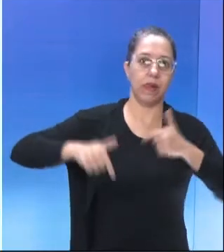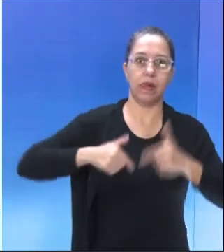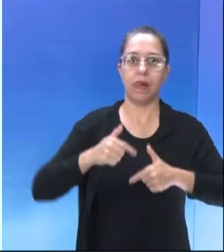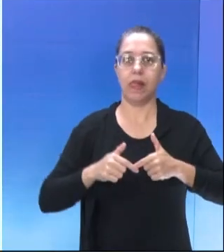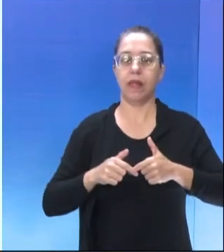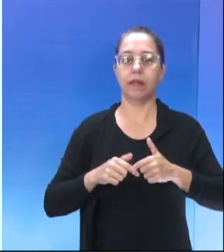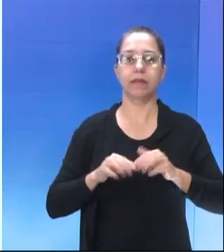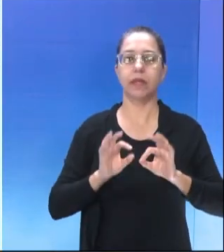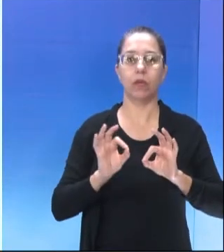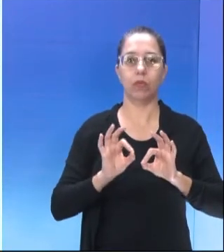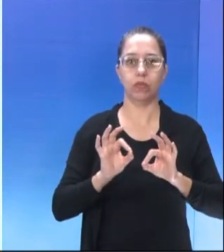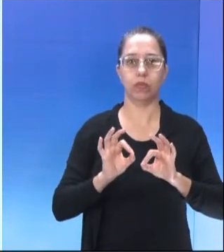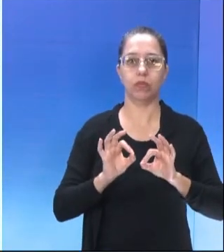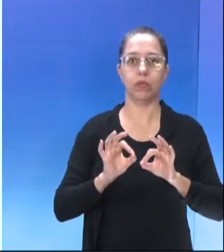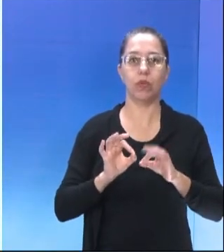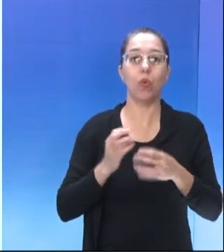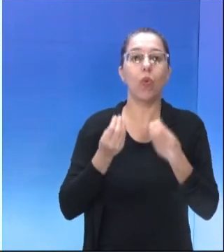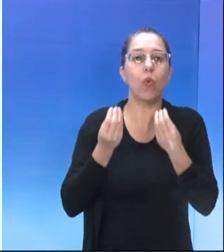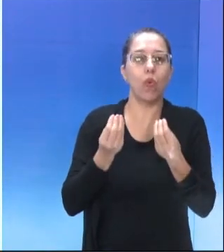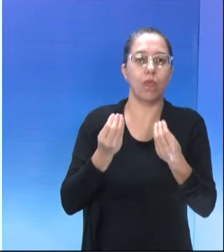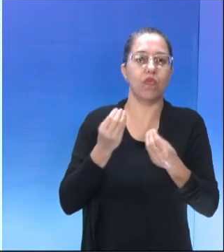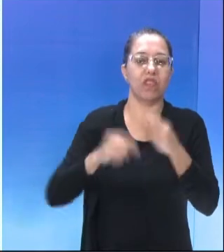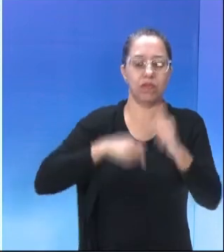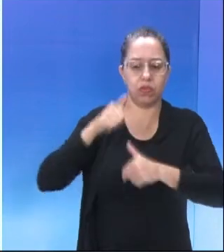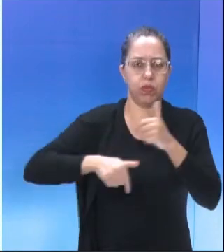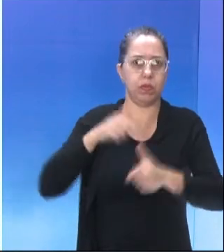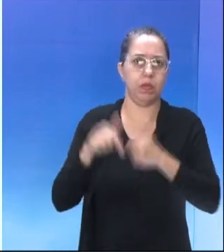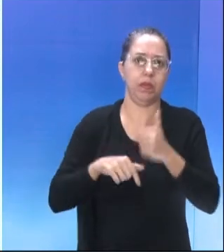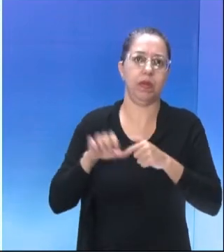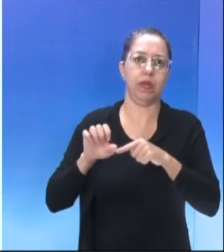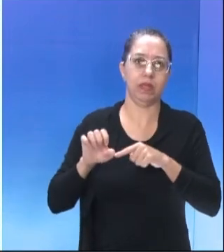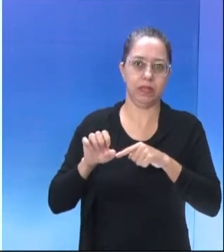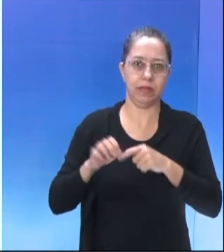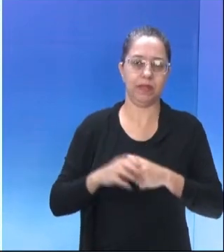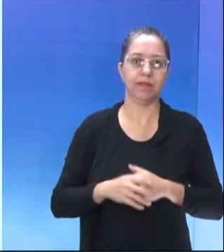é quantidade das enzimas, mas diminui